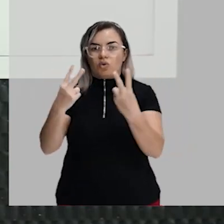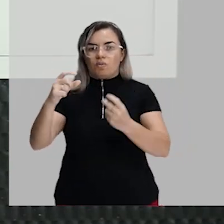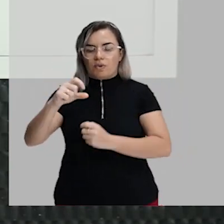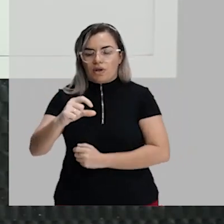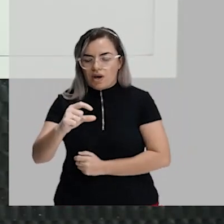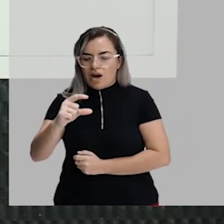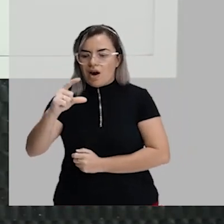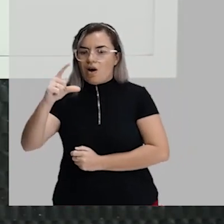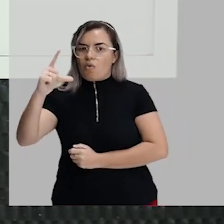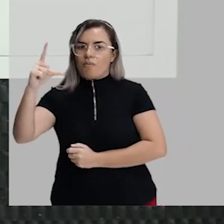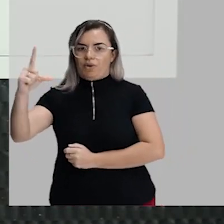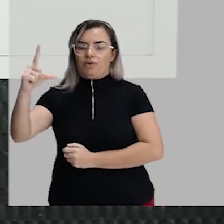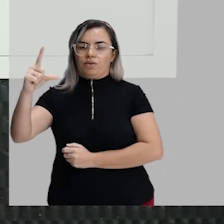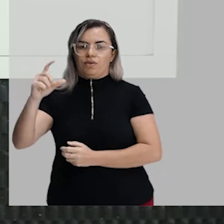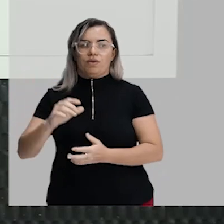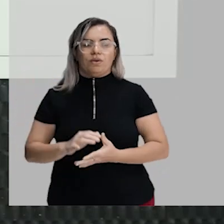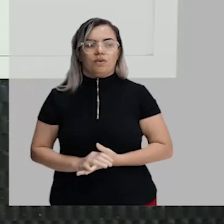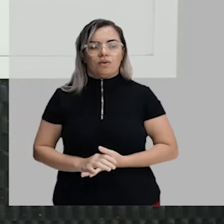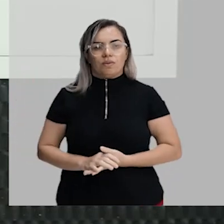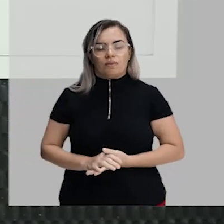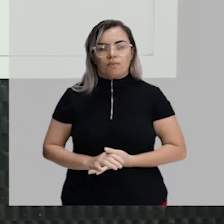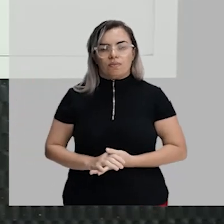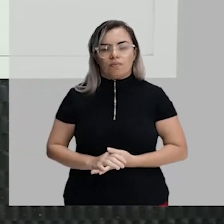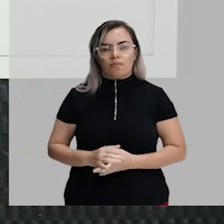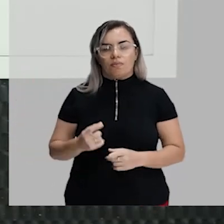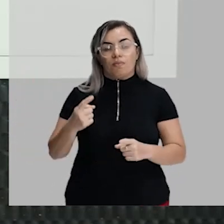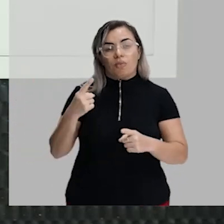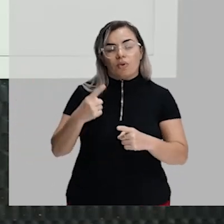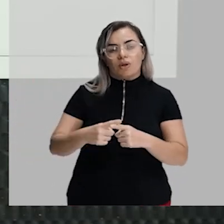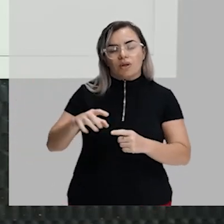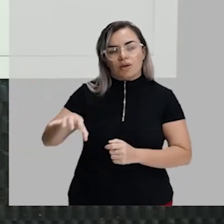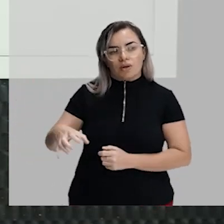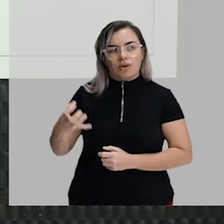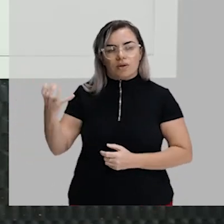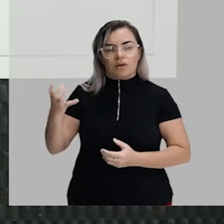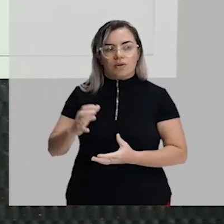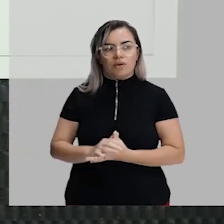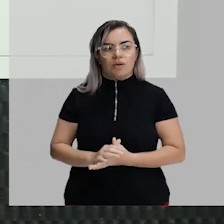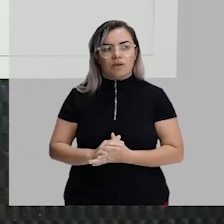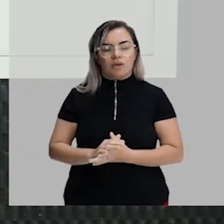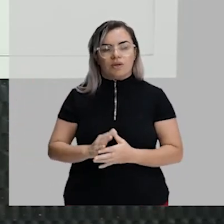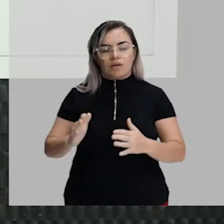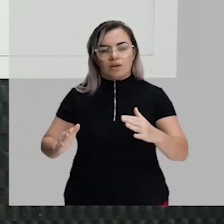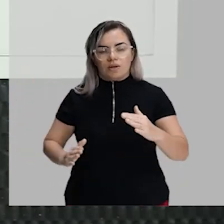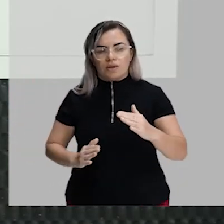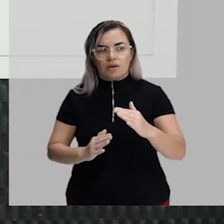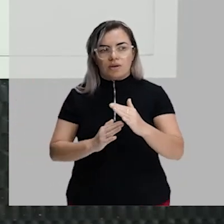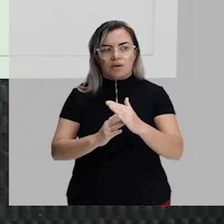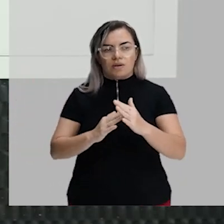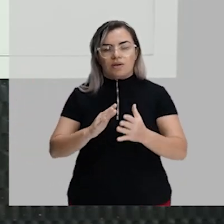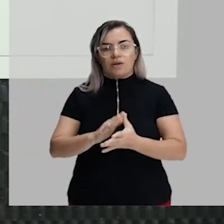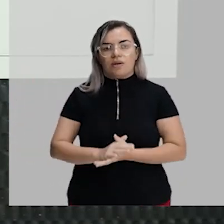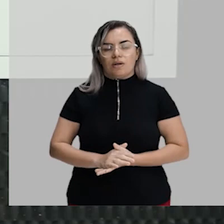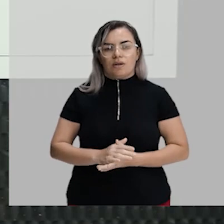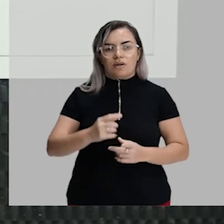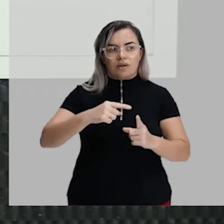isso acontece, né, a contração máxima acontece quando a temperatura ela é igual